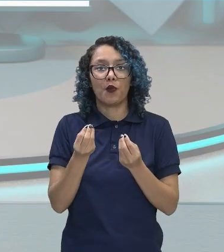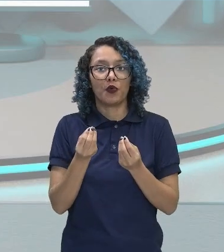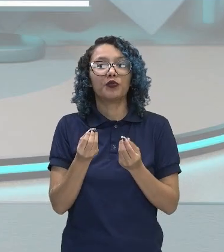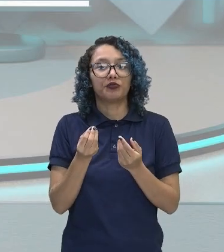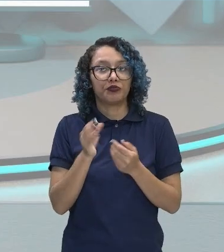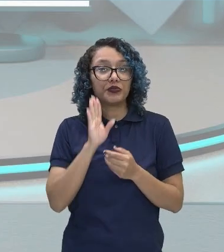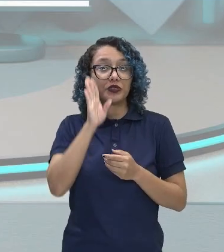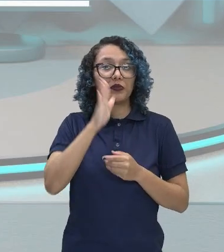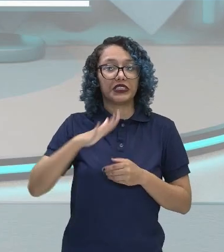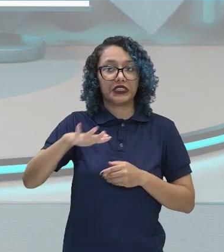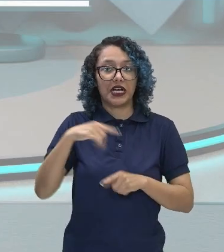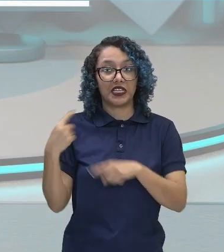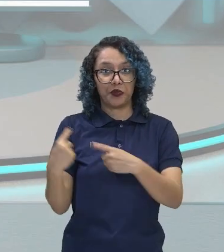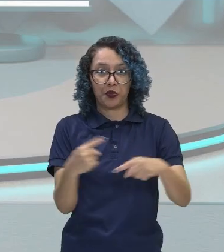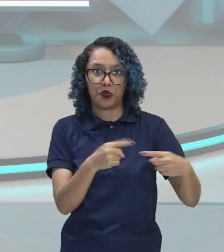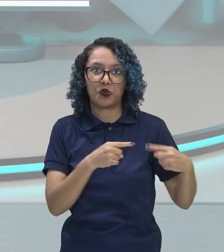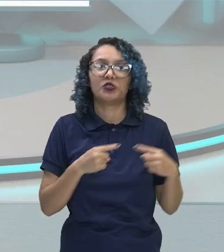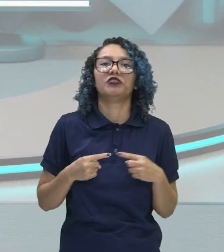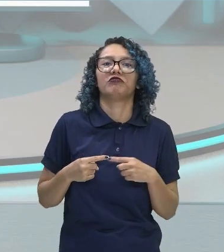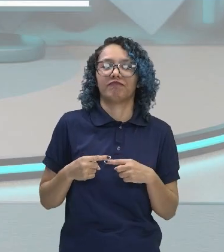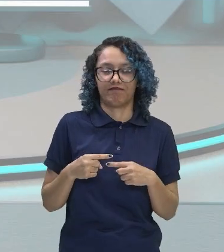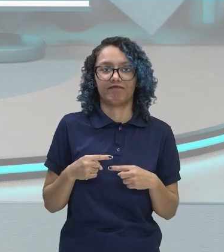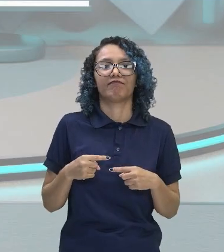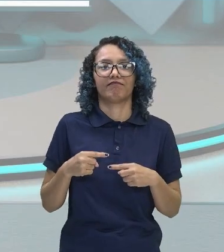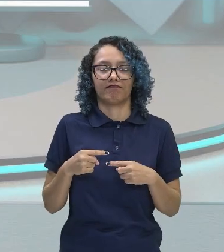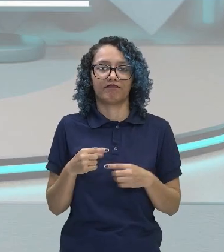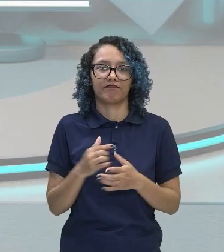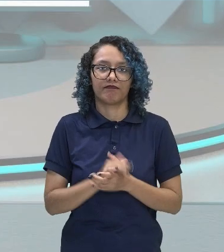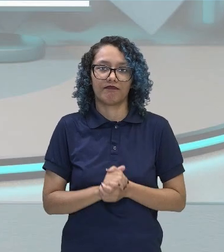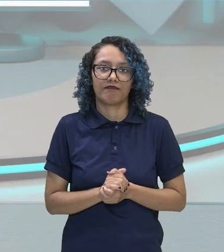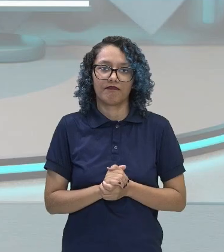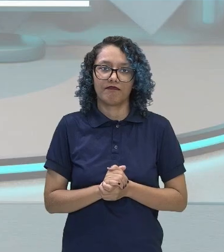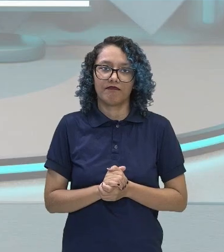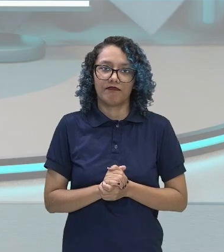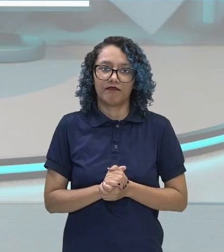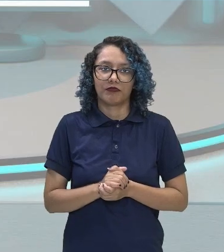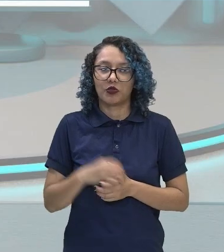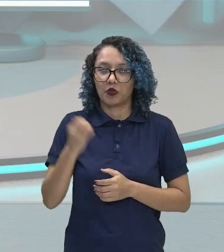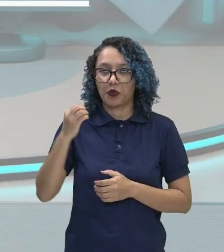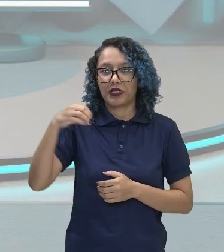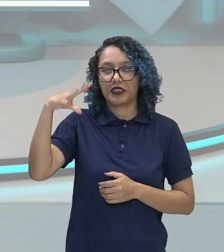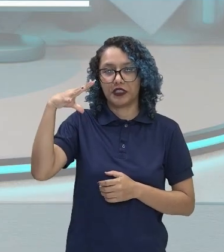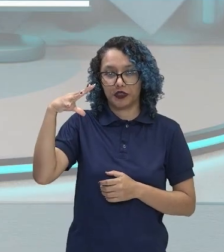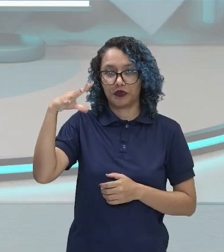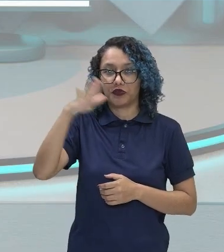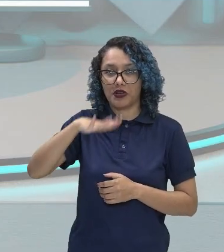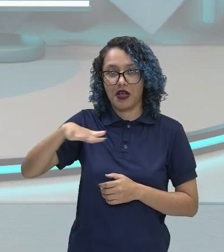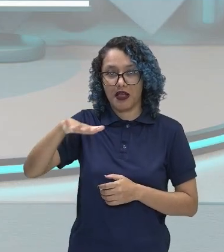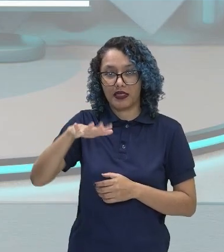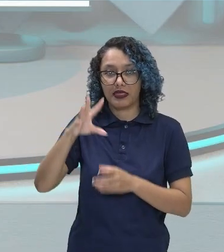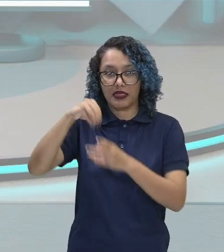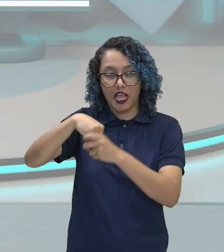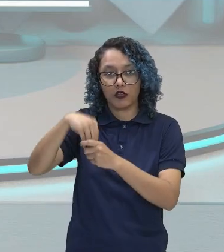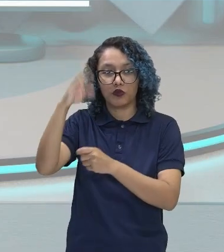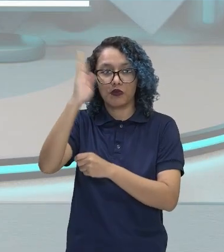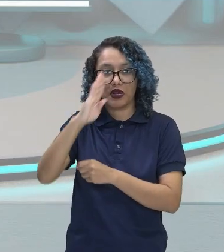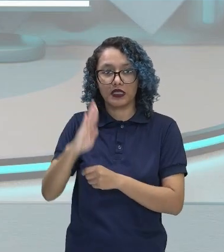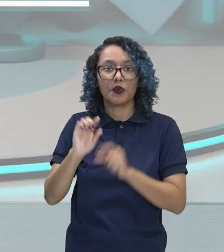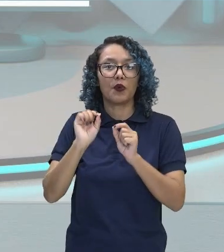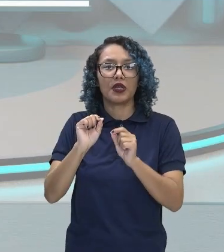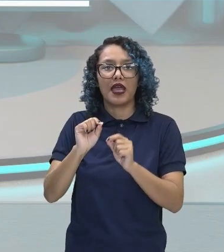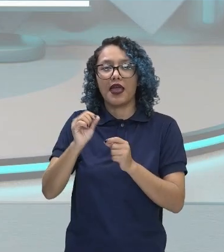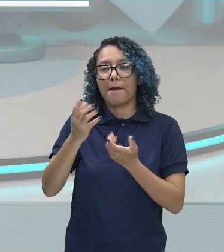mais forte. Então, no Brasil, o iluminismo levou o homem do período, o poeta, o